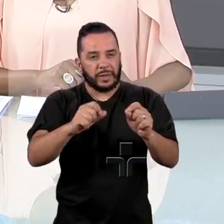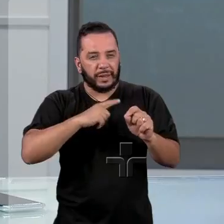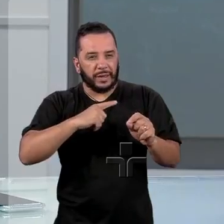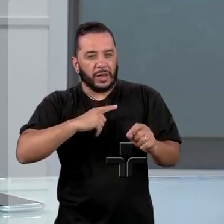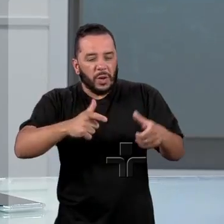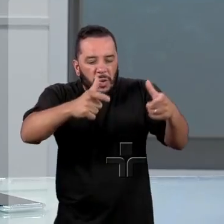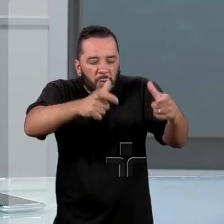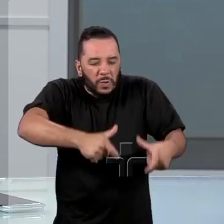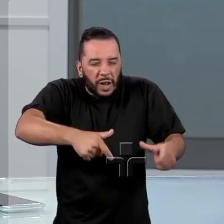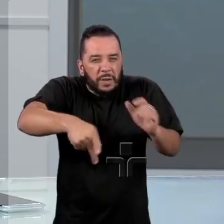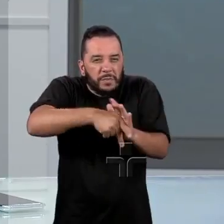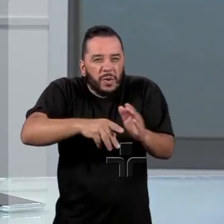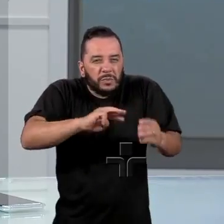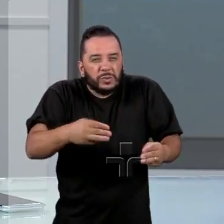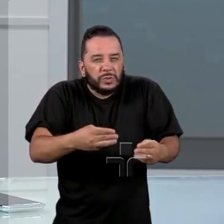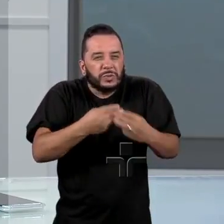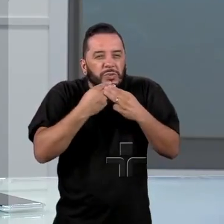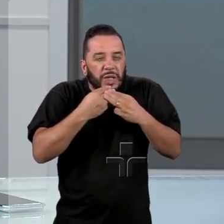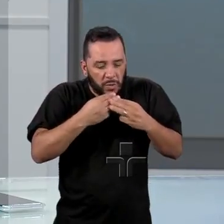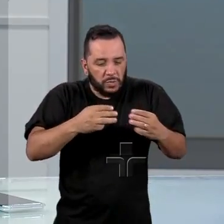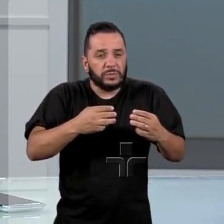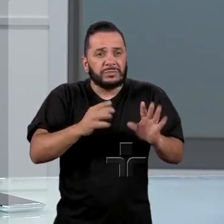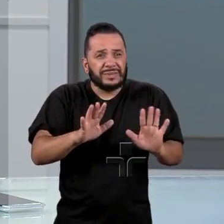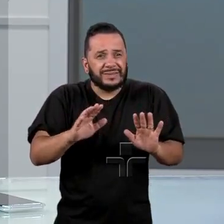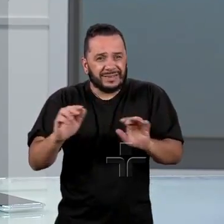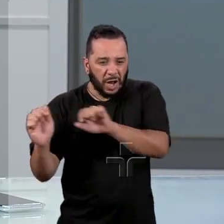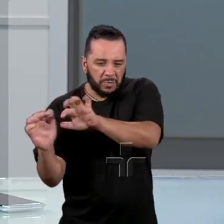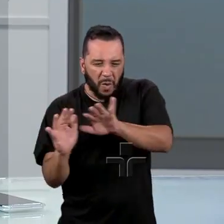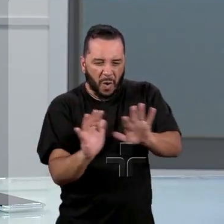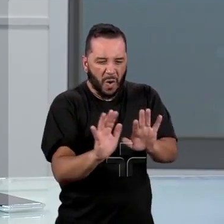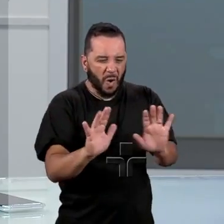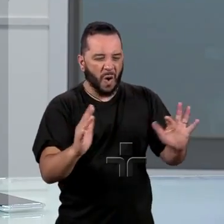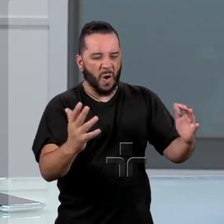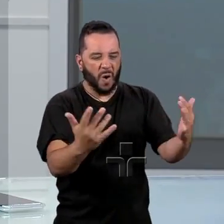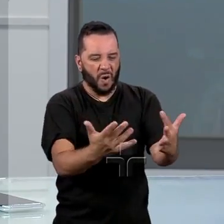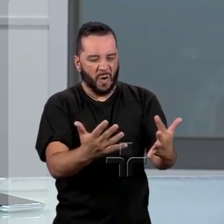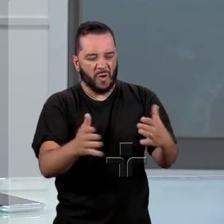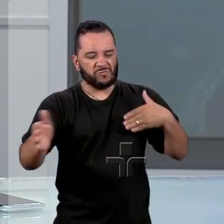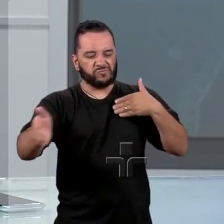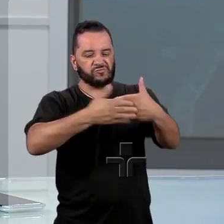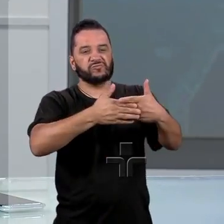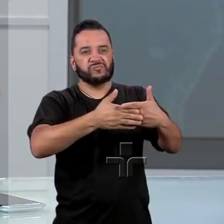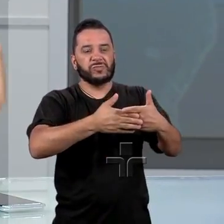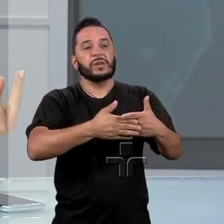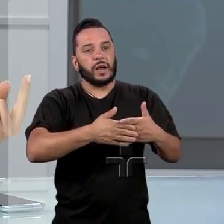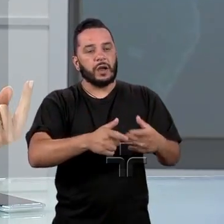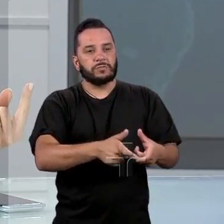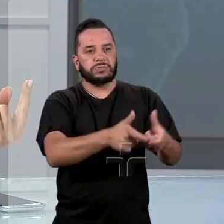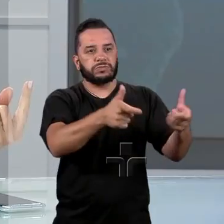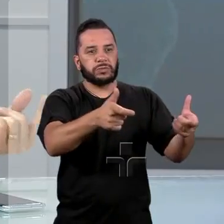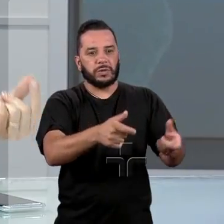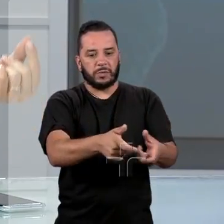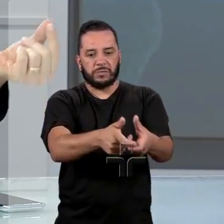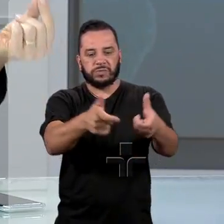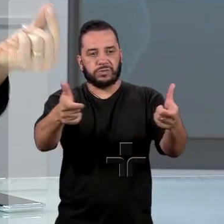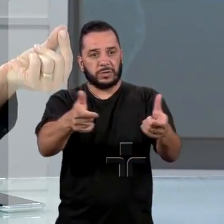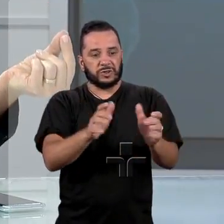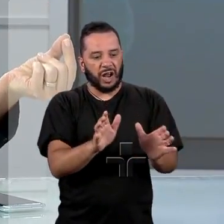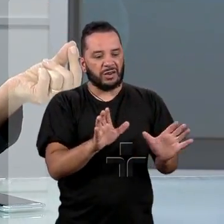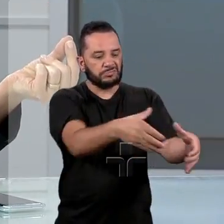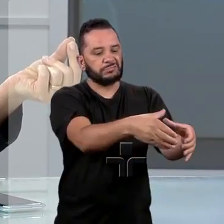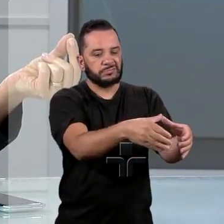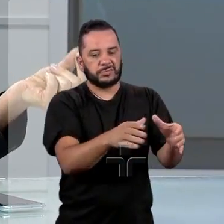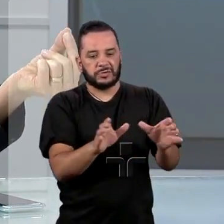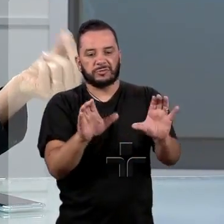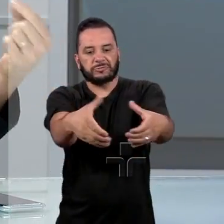guetos. Então, passo a passo, aquilo foi sorrateiramente crescendo e Hitler usando os judeus, que era uma parte ínfima